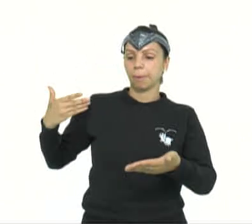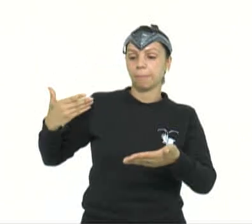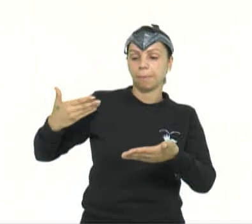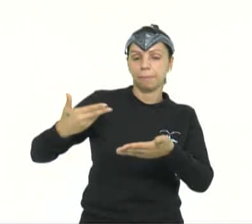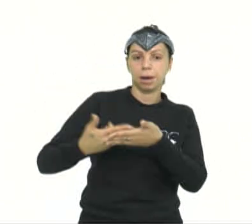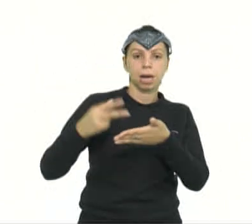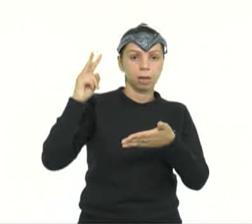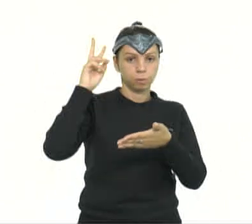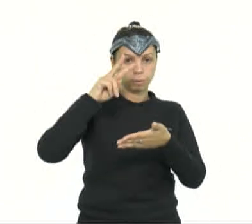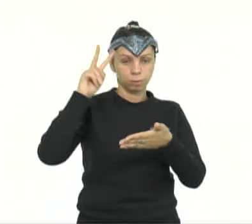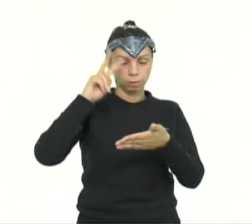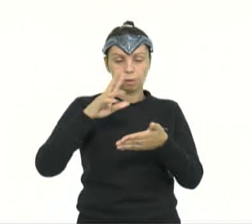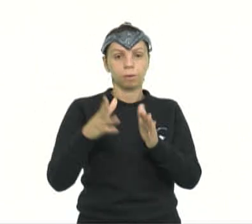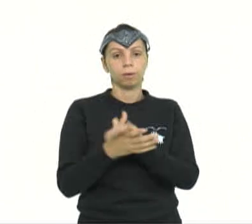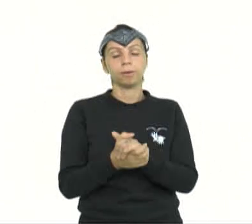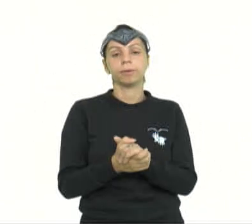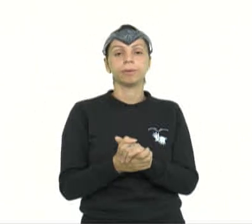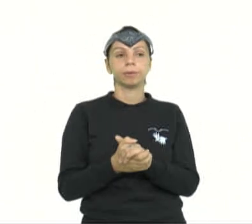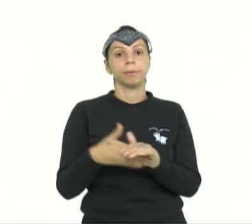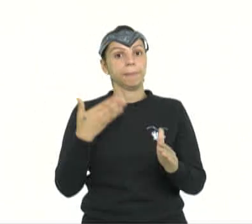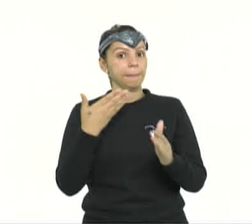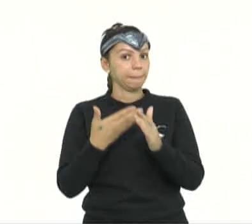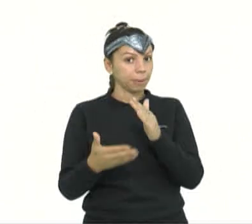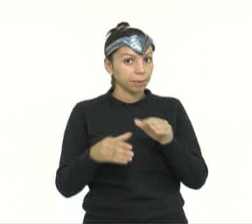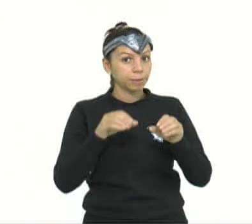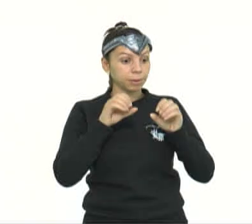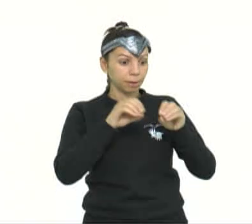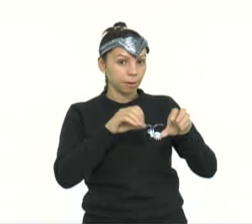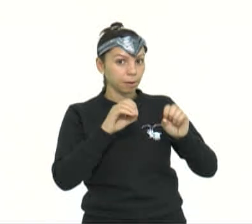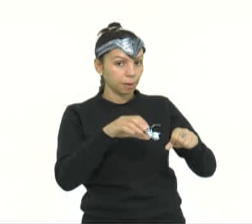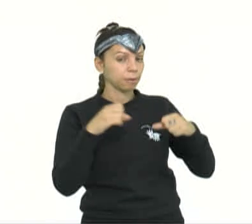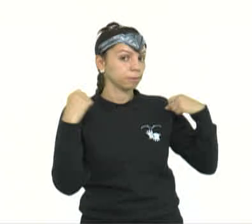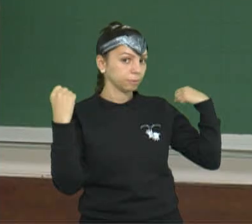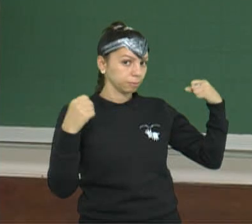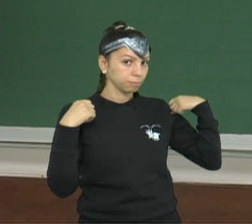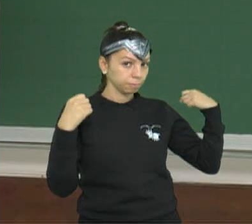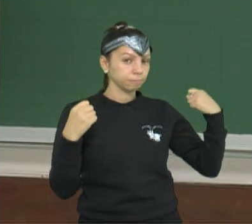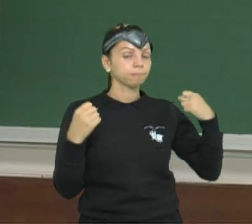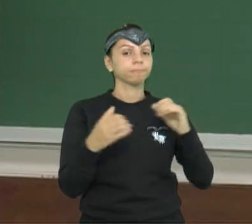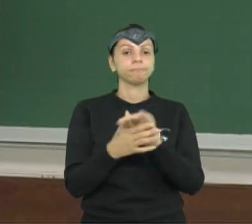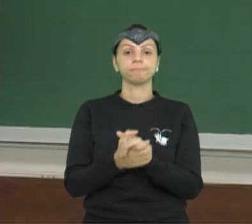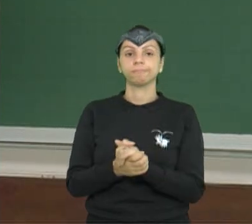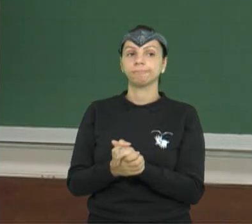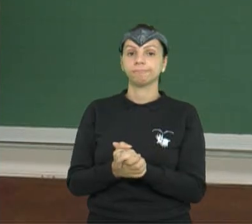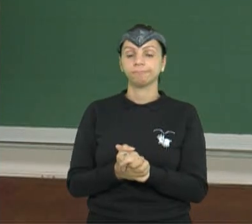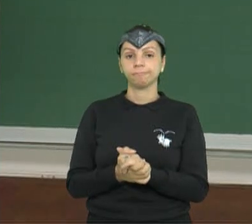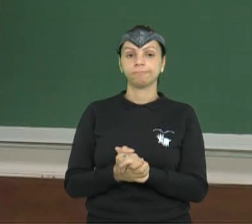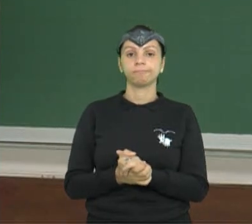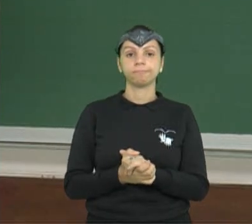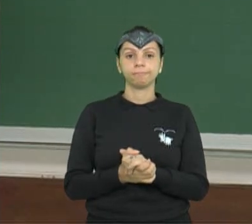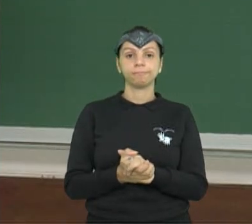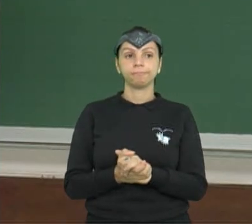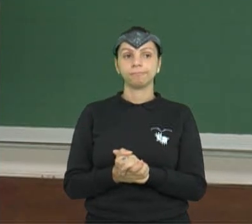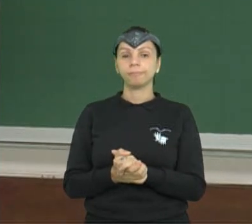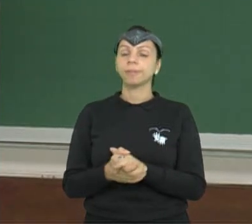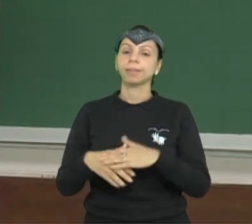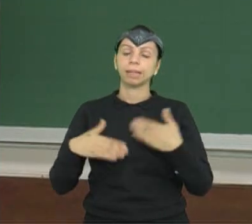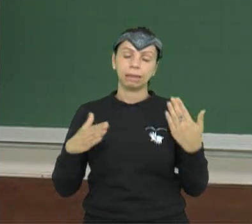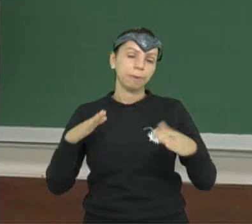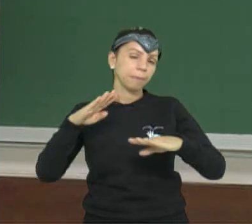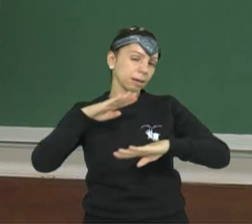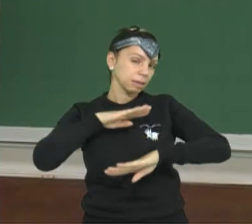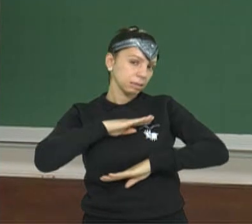você não sabe, não perde a aula de Educação Física. Ele tem uma